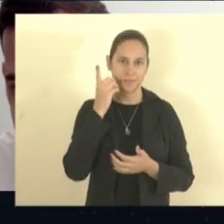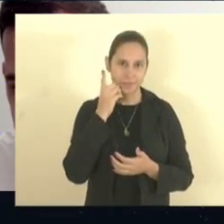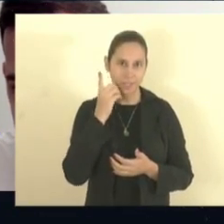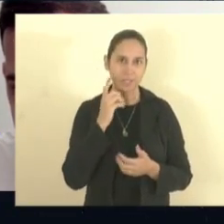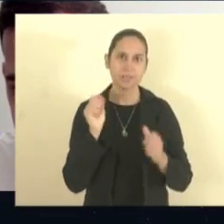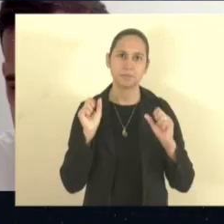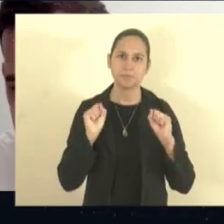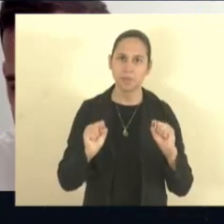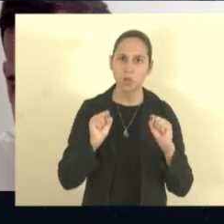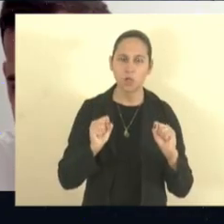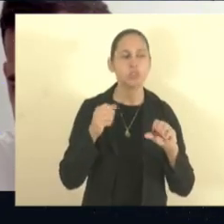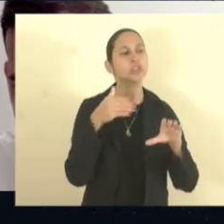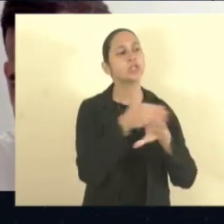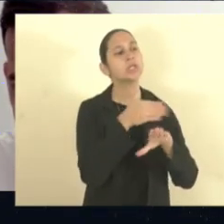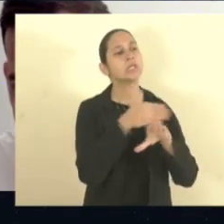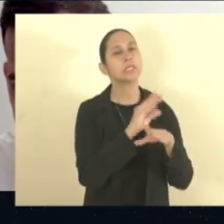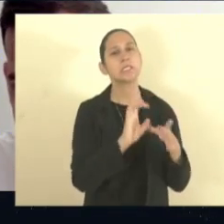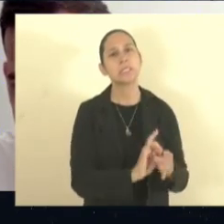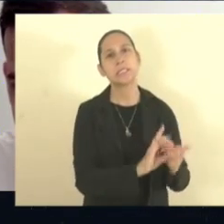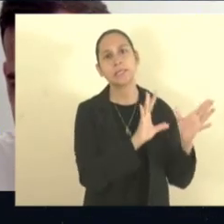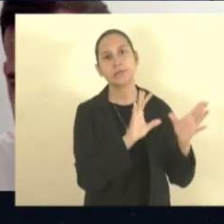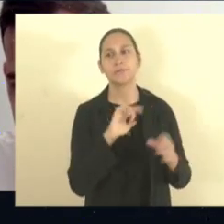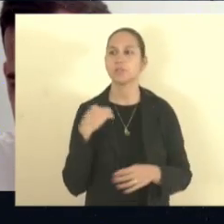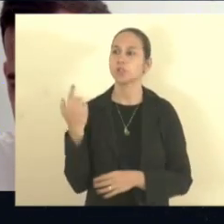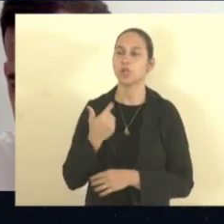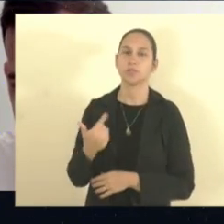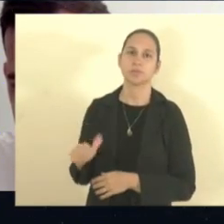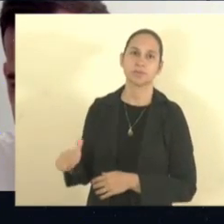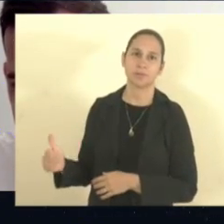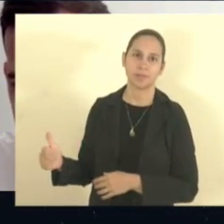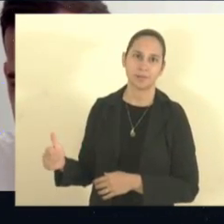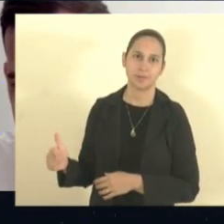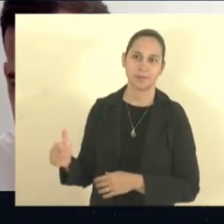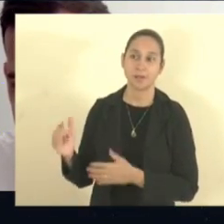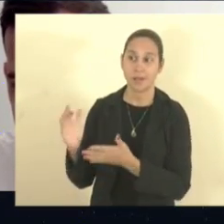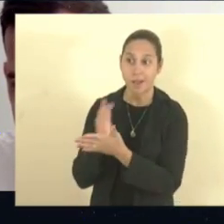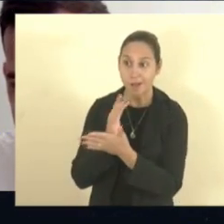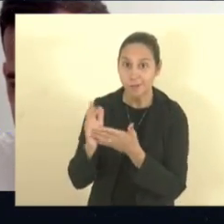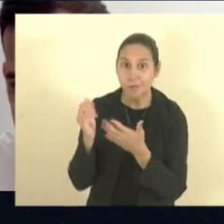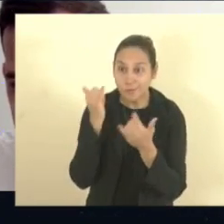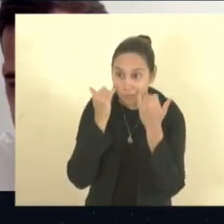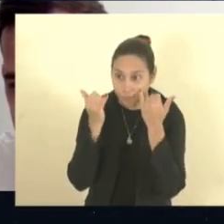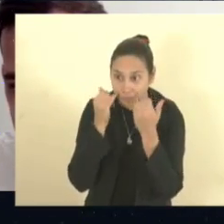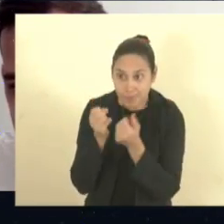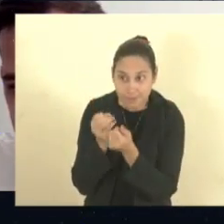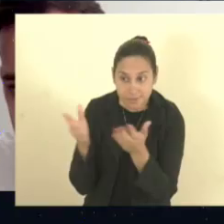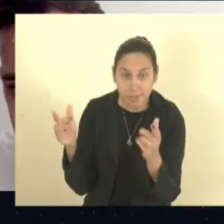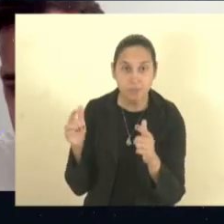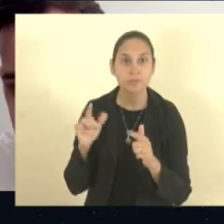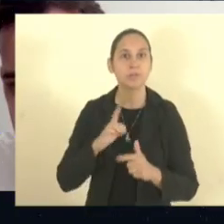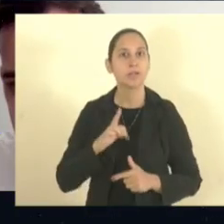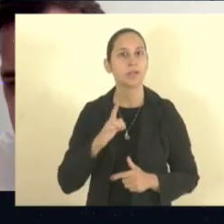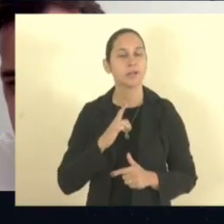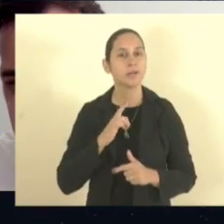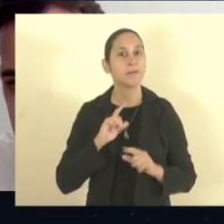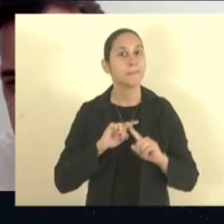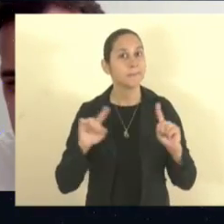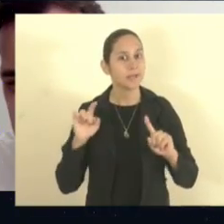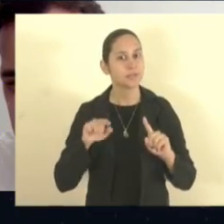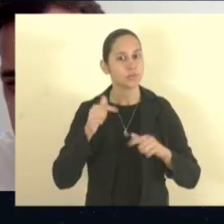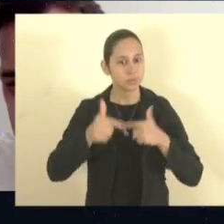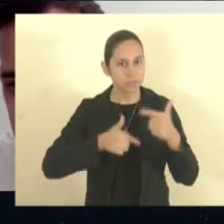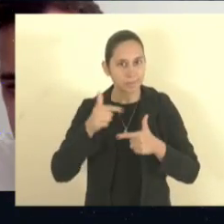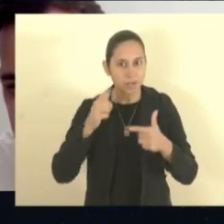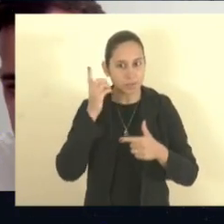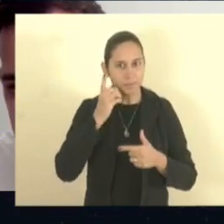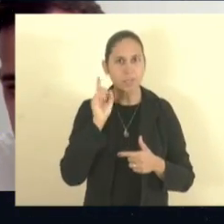na cozinha do governador e nós não temos. Então, eles estão informados. E a função do deputado é